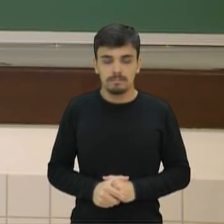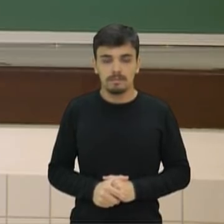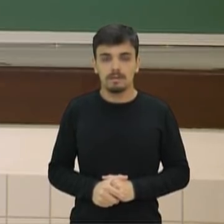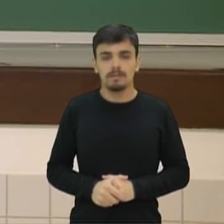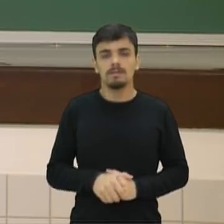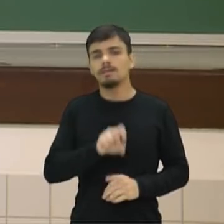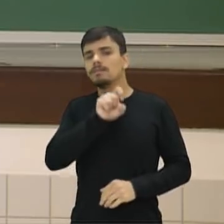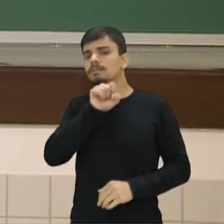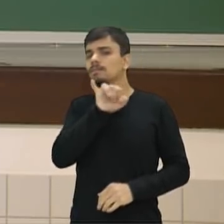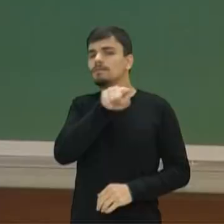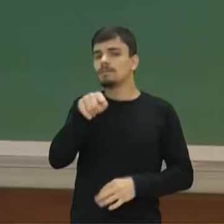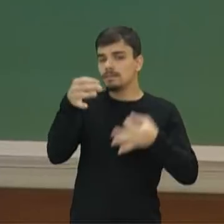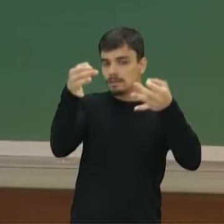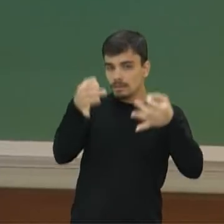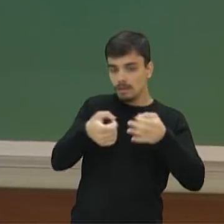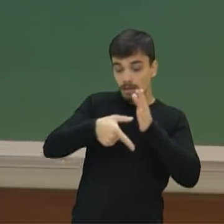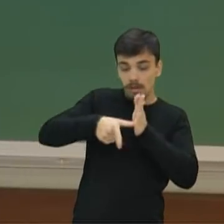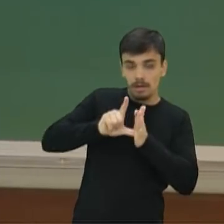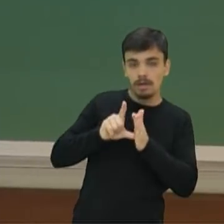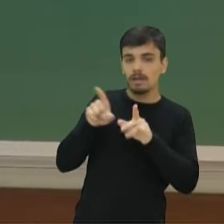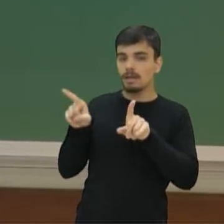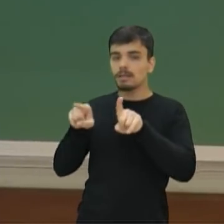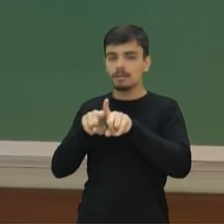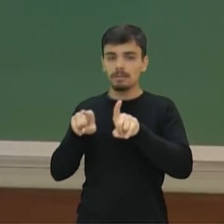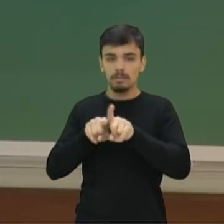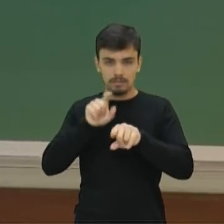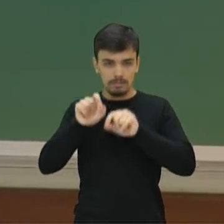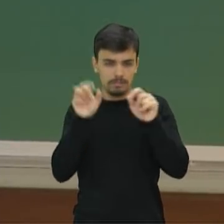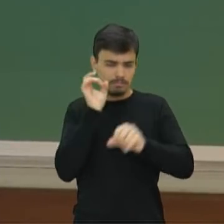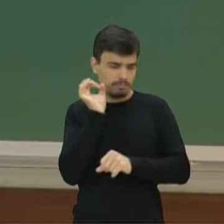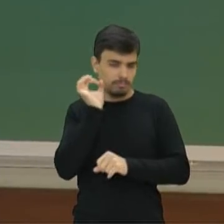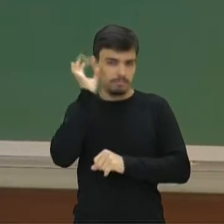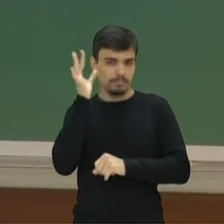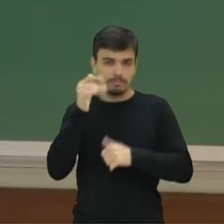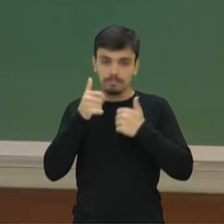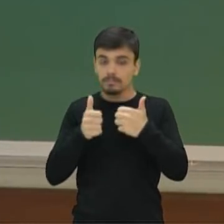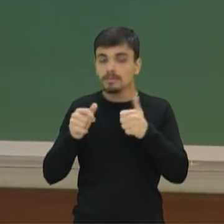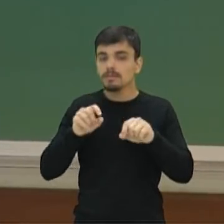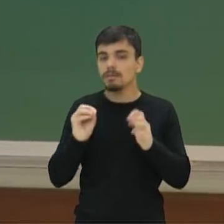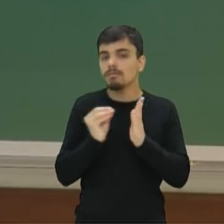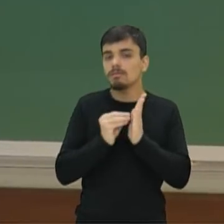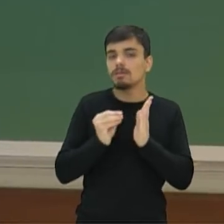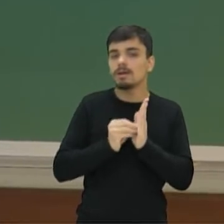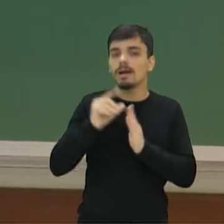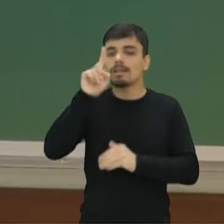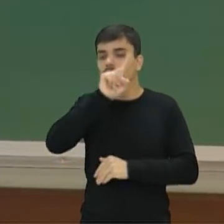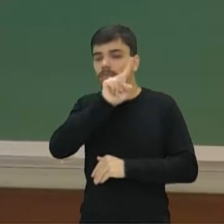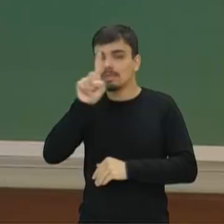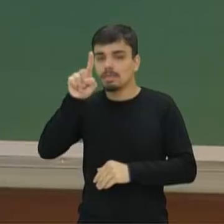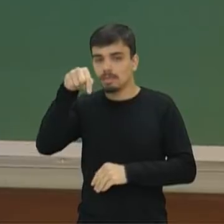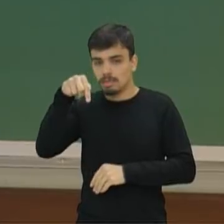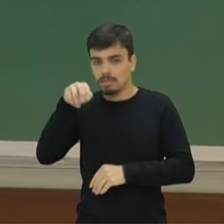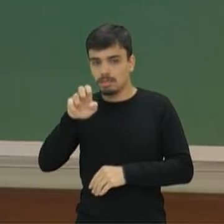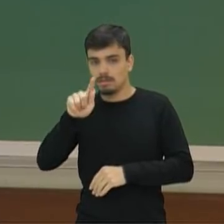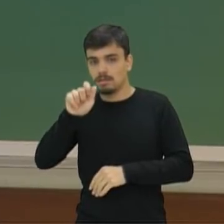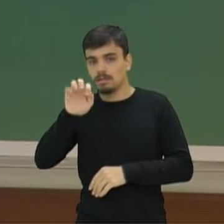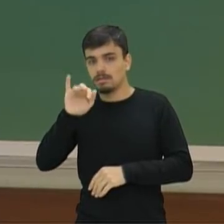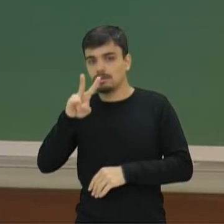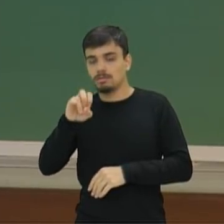Se você acertou o anterior, esse ficou mais fácil ainda, né? Só colocar negativo. Então, my